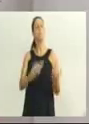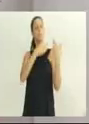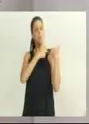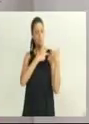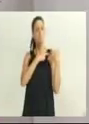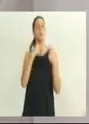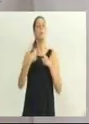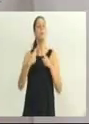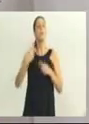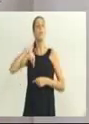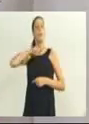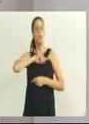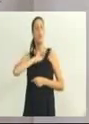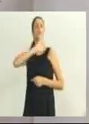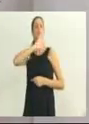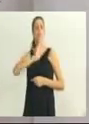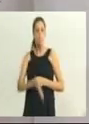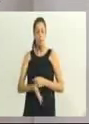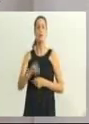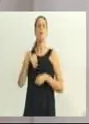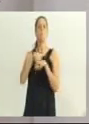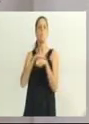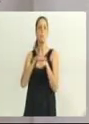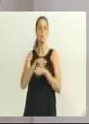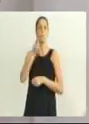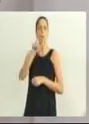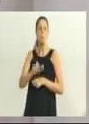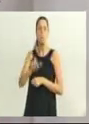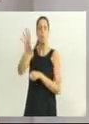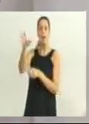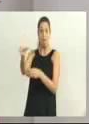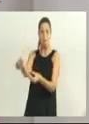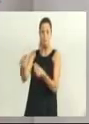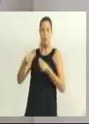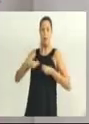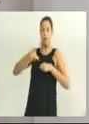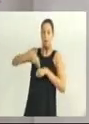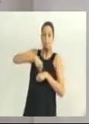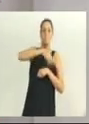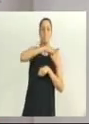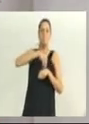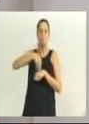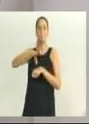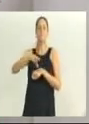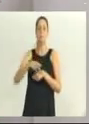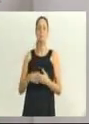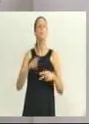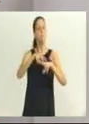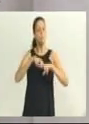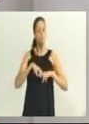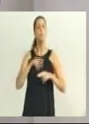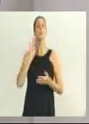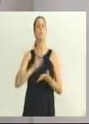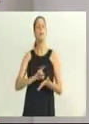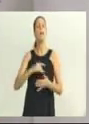os olhos e os ouvidos da população, reivindicando melhorias ao Poder Executivo. Então, dessa forma, eu fico